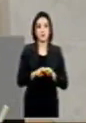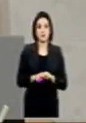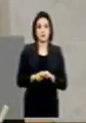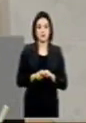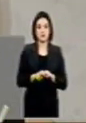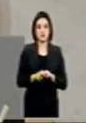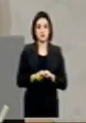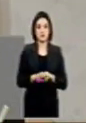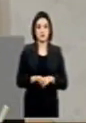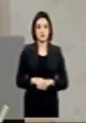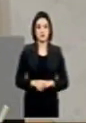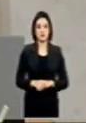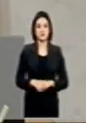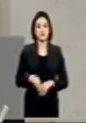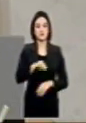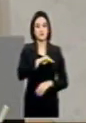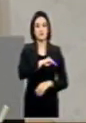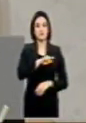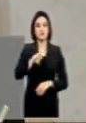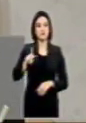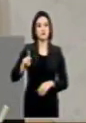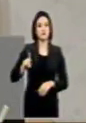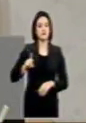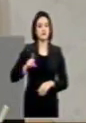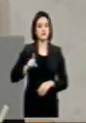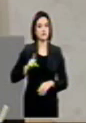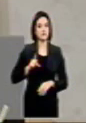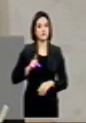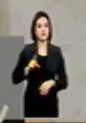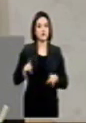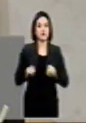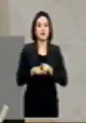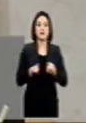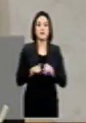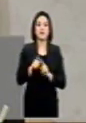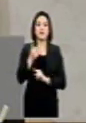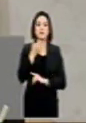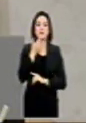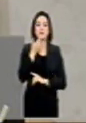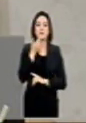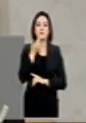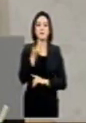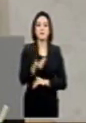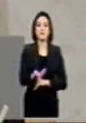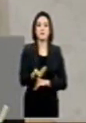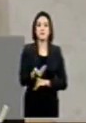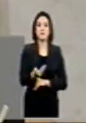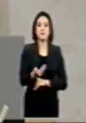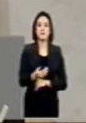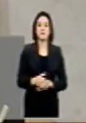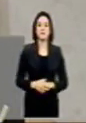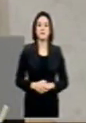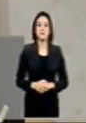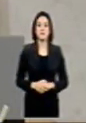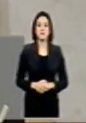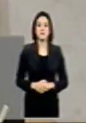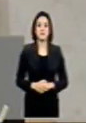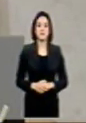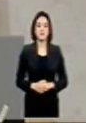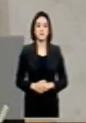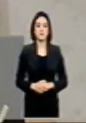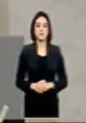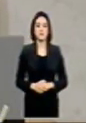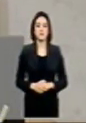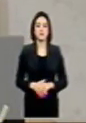é que o Ministério Público também apela para que as questões sejam